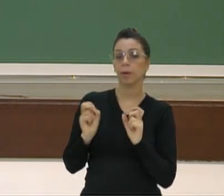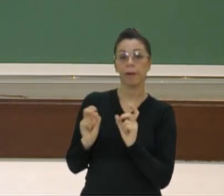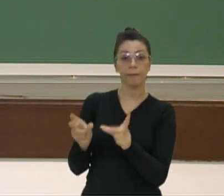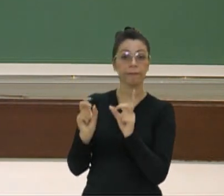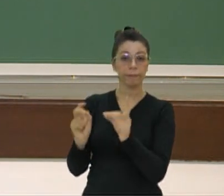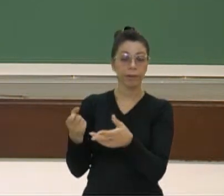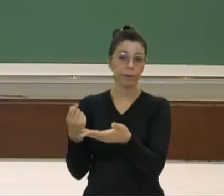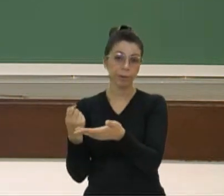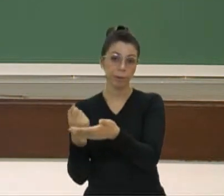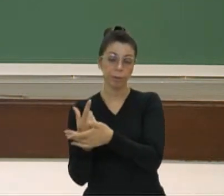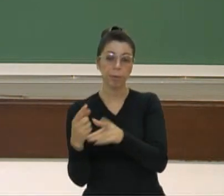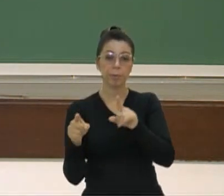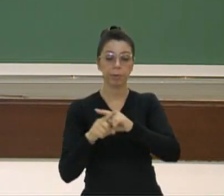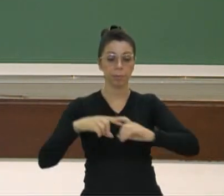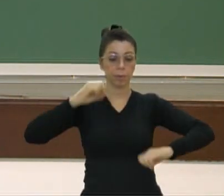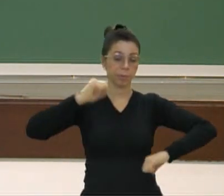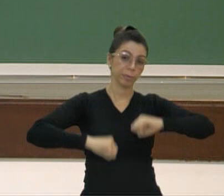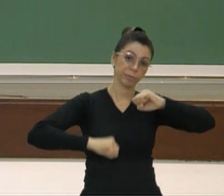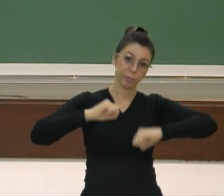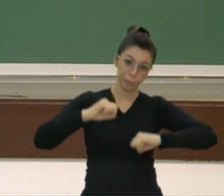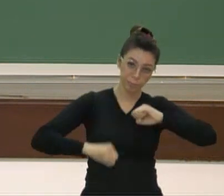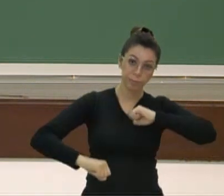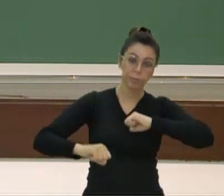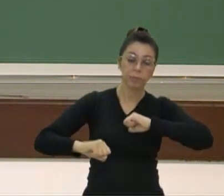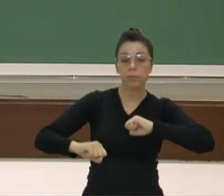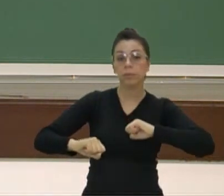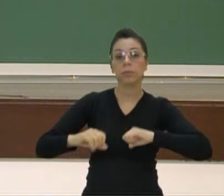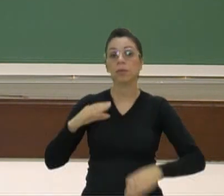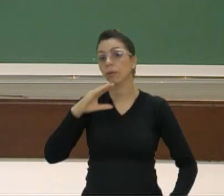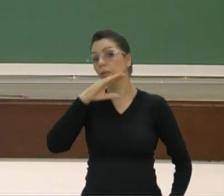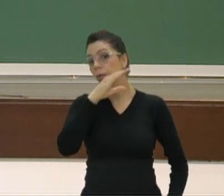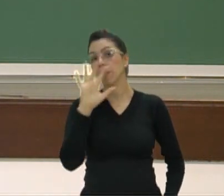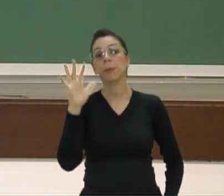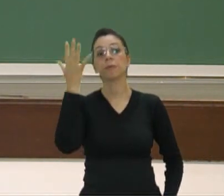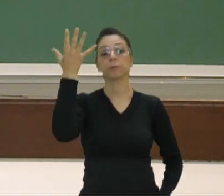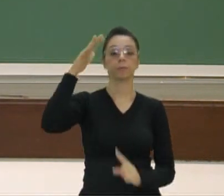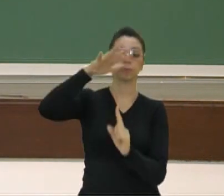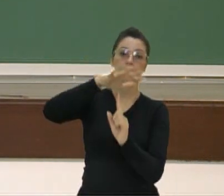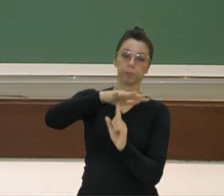comércio, a setores industriais e, logicamente, por ter acontecido no